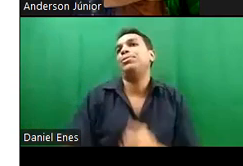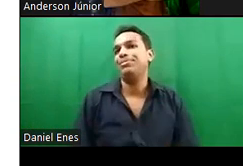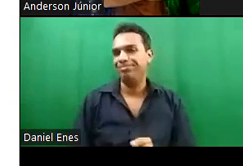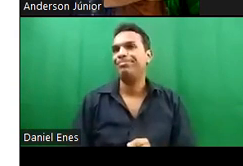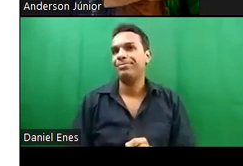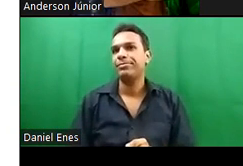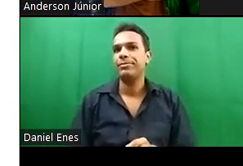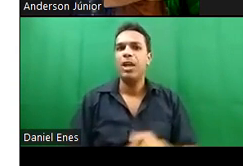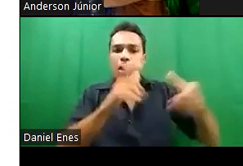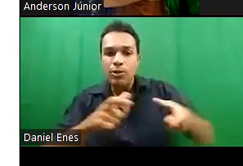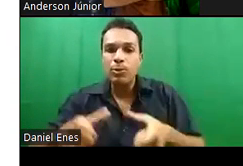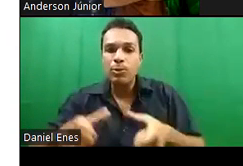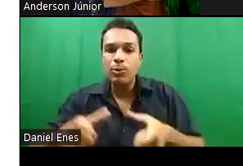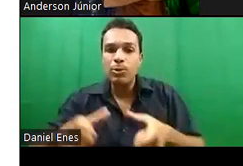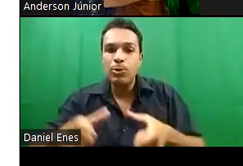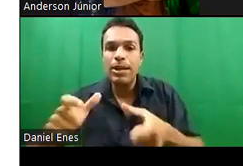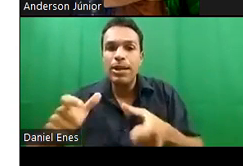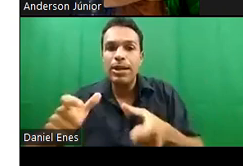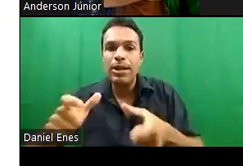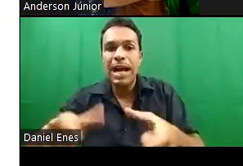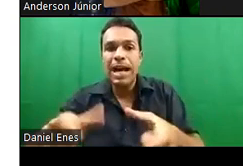violento. Ó, os lugares